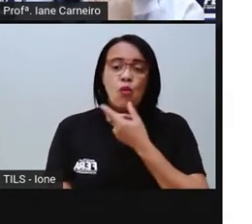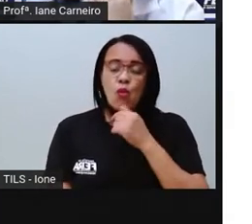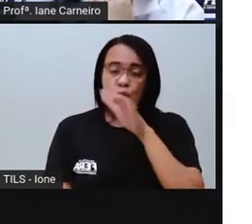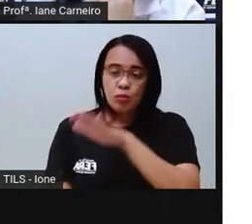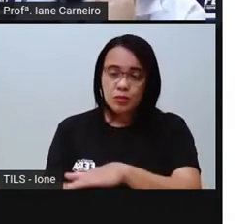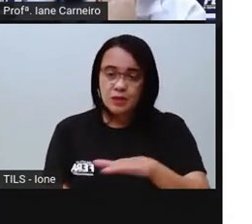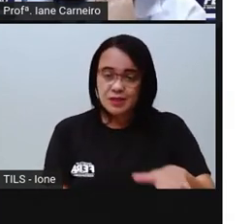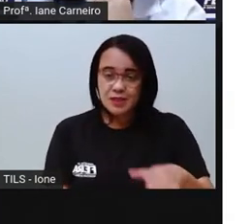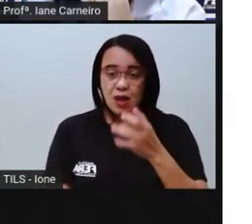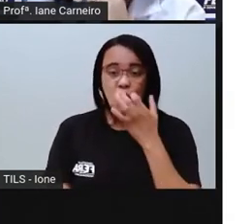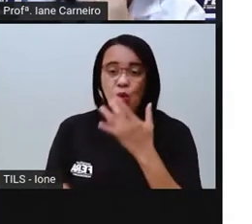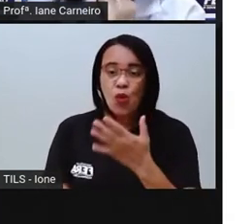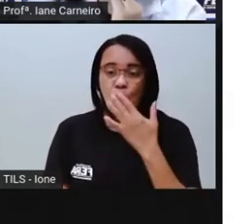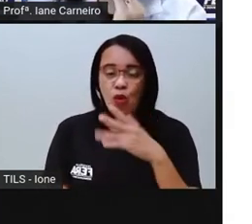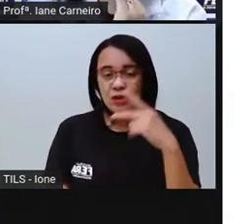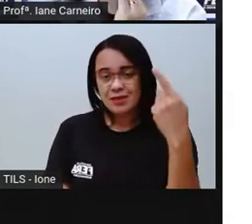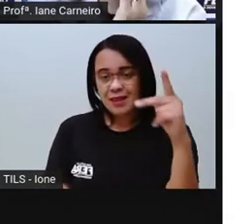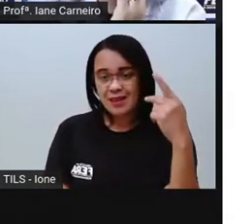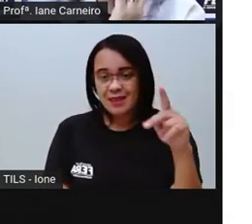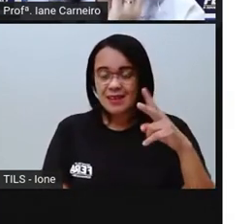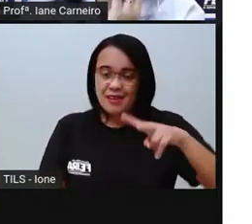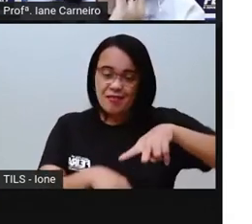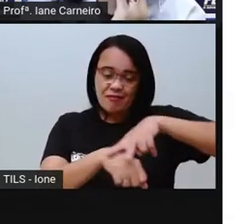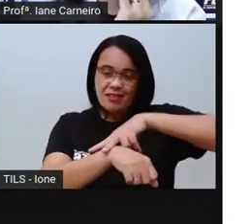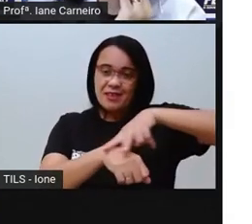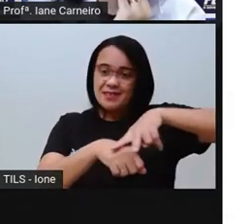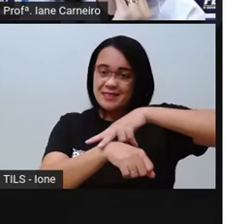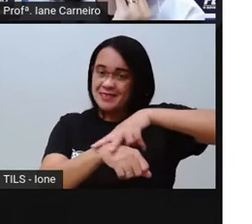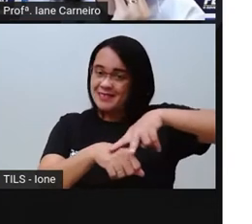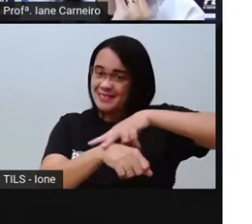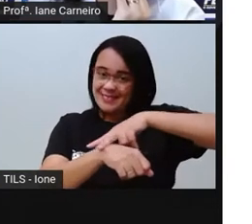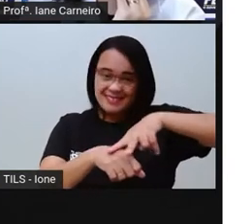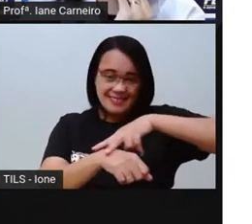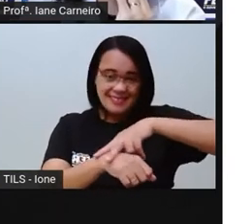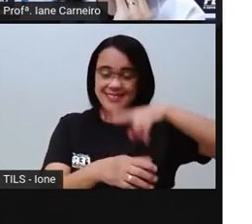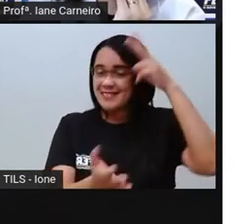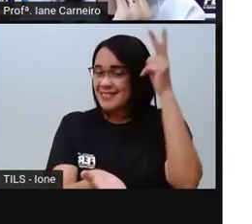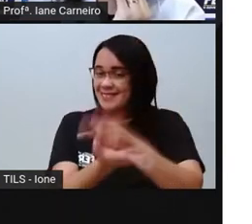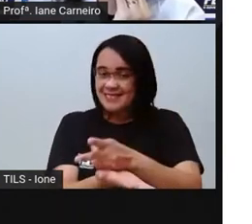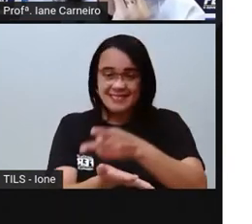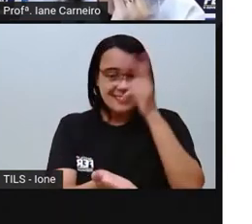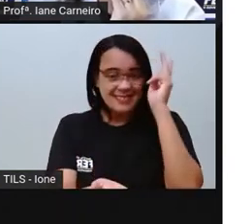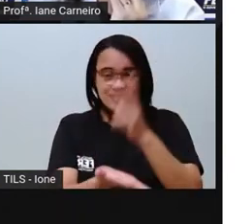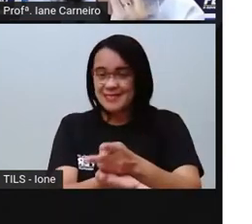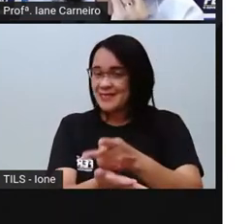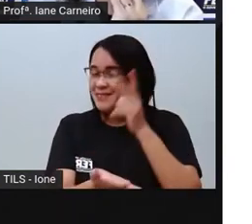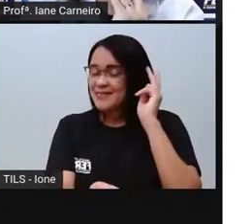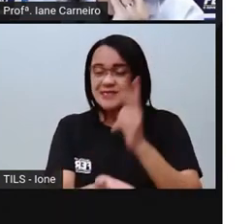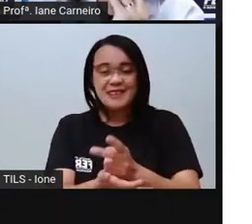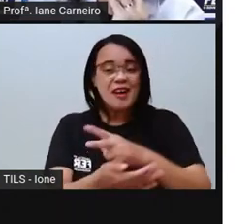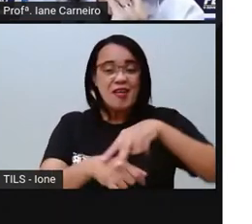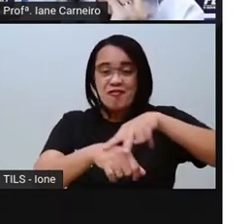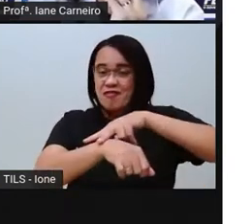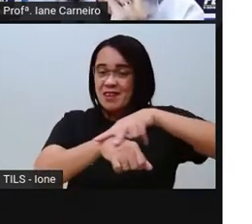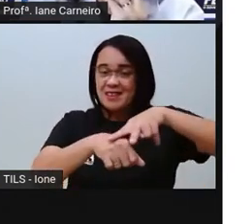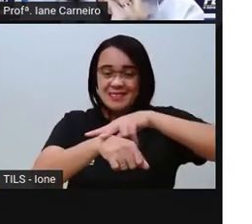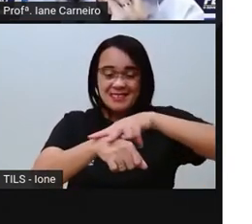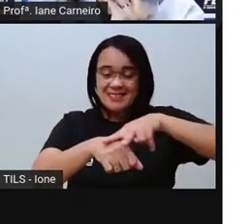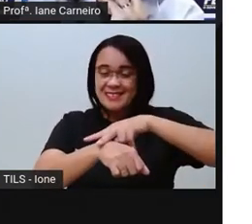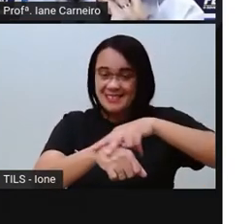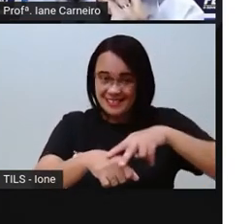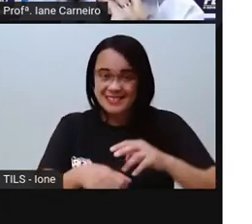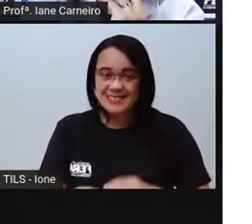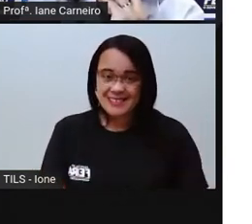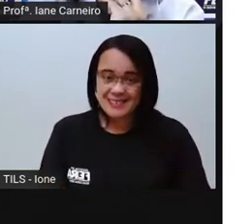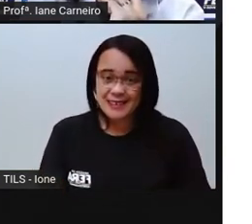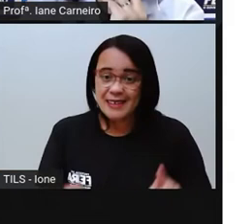verde. Vocês perceberam isso? Que no livro, sempre, em todas as folhas do livro, ele aparece só de verde. E observem